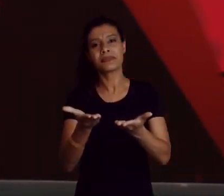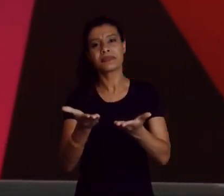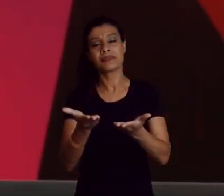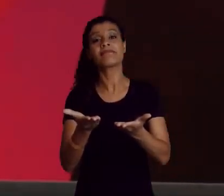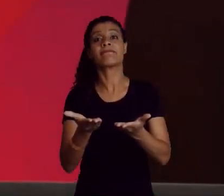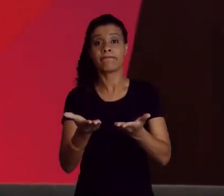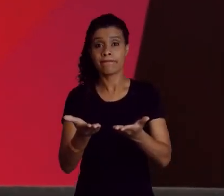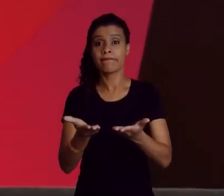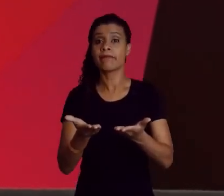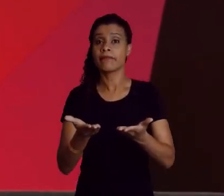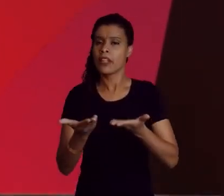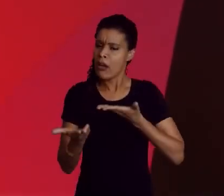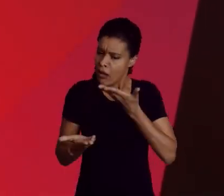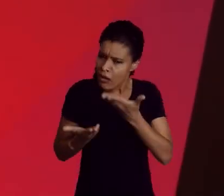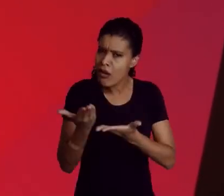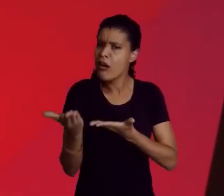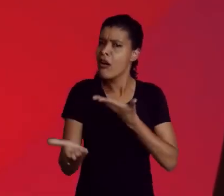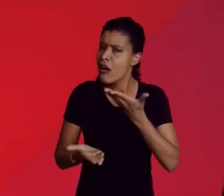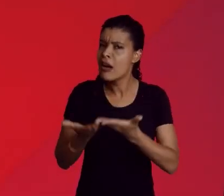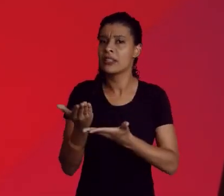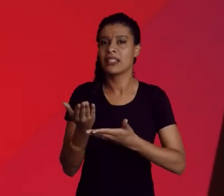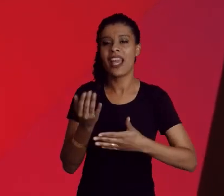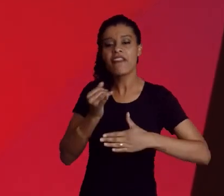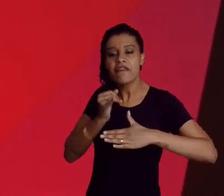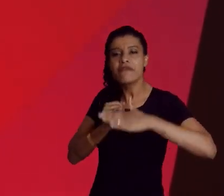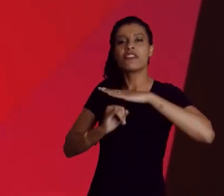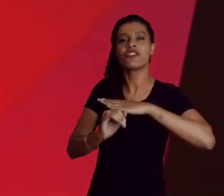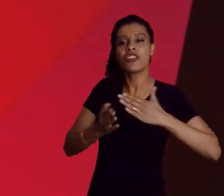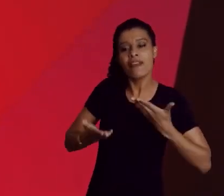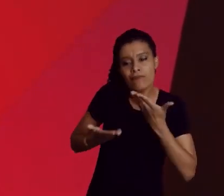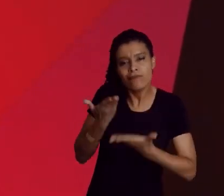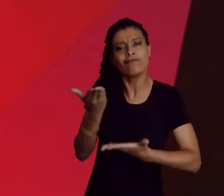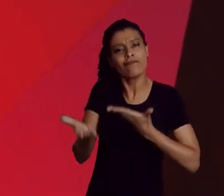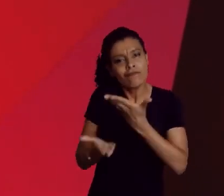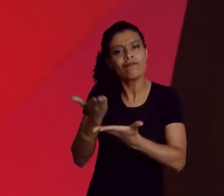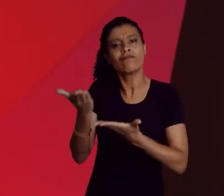invista pesado na pessoa que está do seu lado, no relacionamento que você tem.